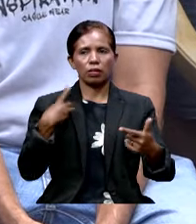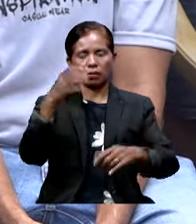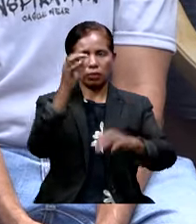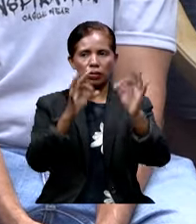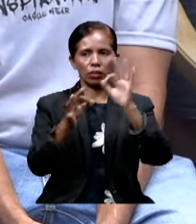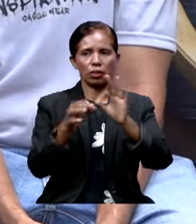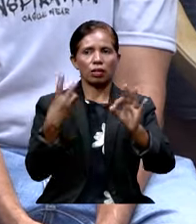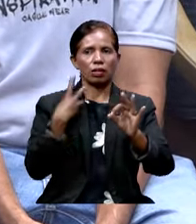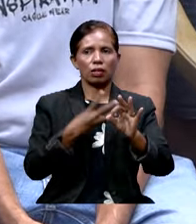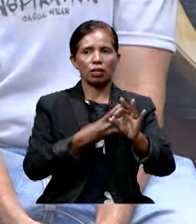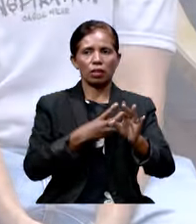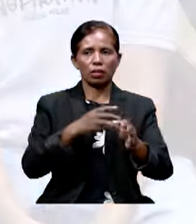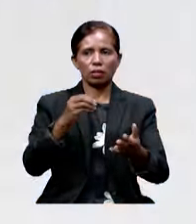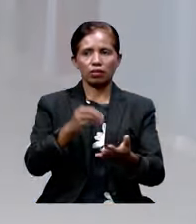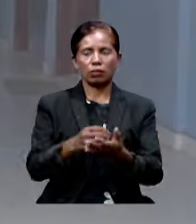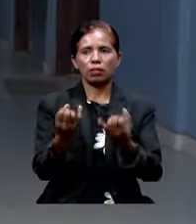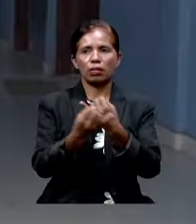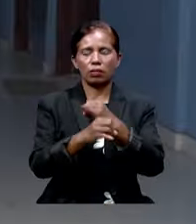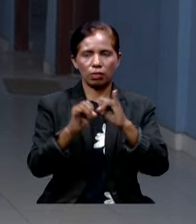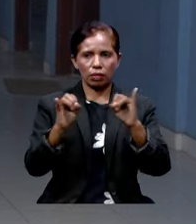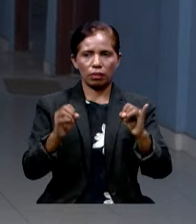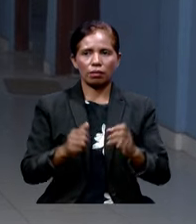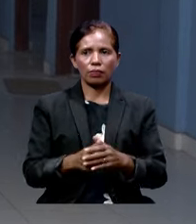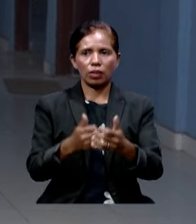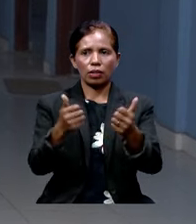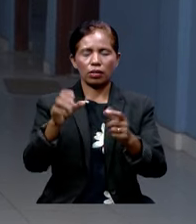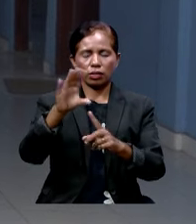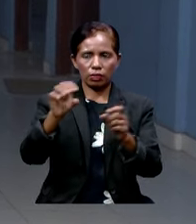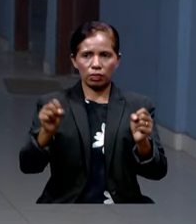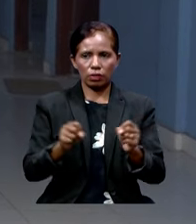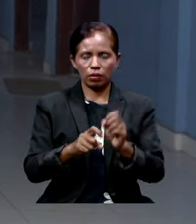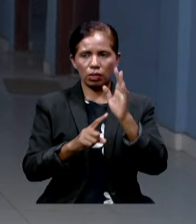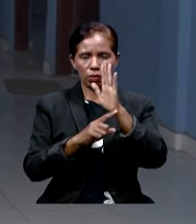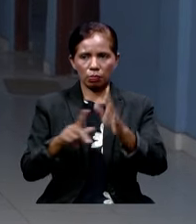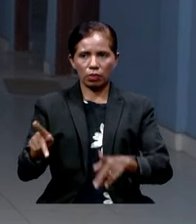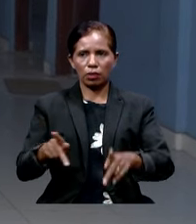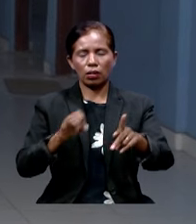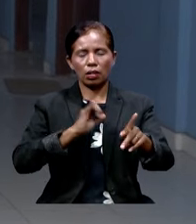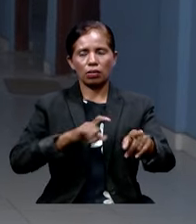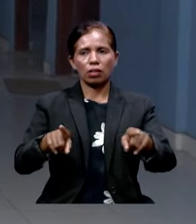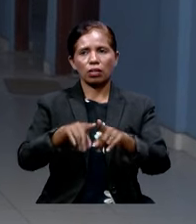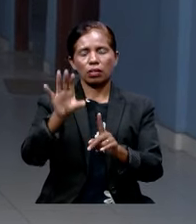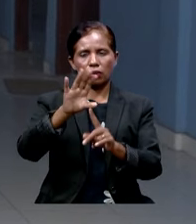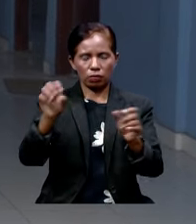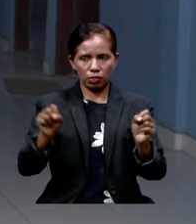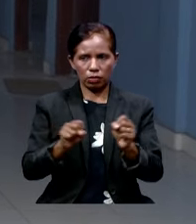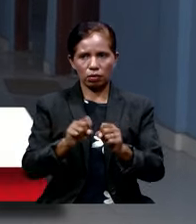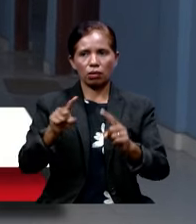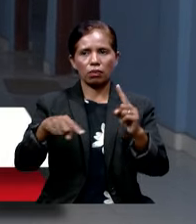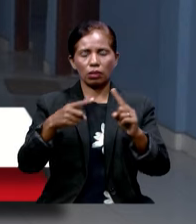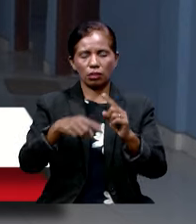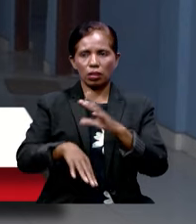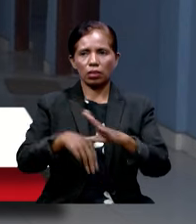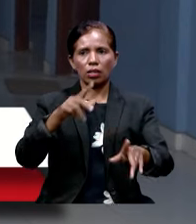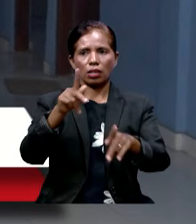ami katua sine tuba ukuan. Atur lokal kata to ba publiku kata ka hau nura se suku hau bahira kata hasai